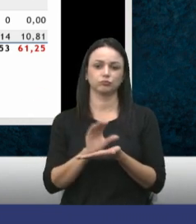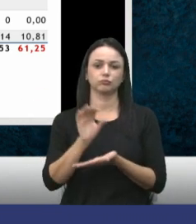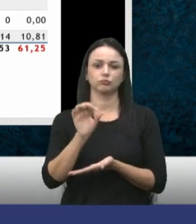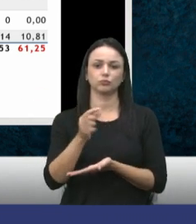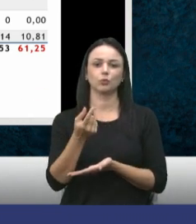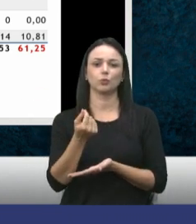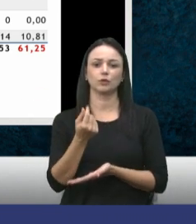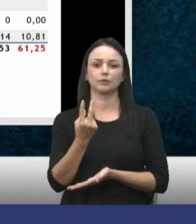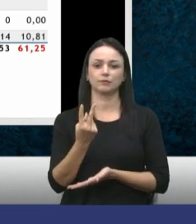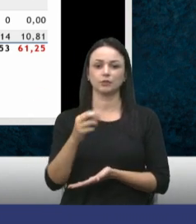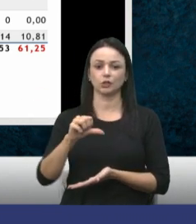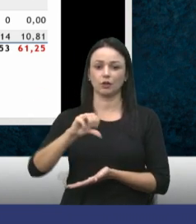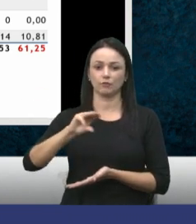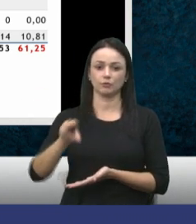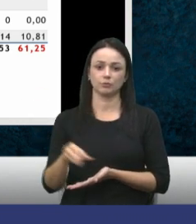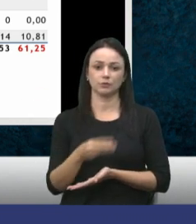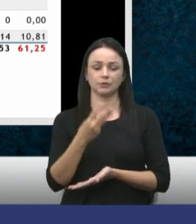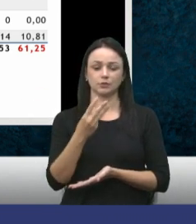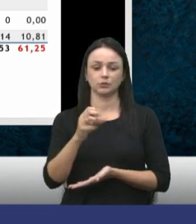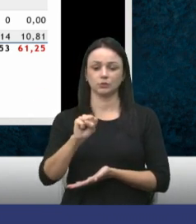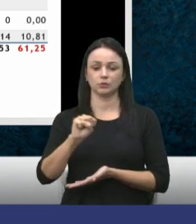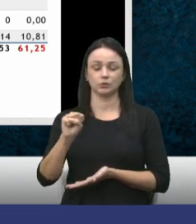de R$